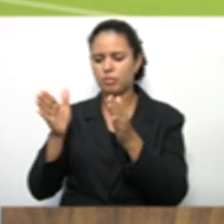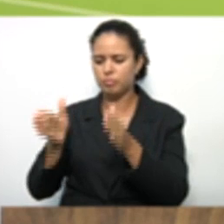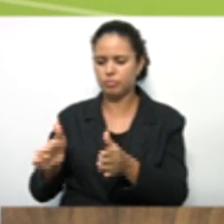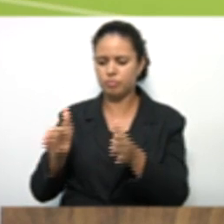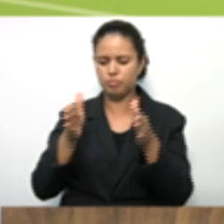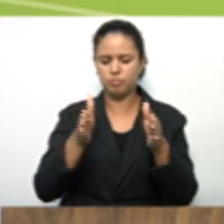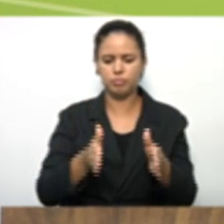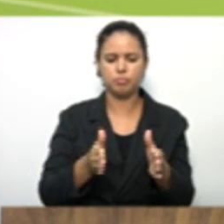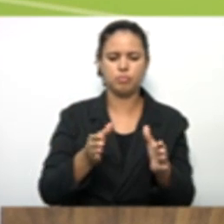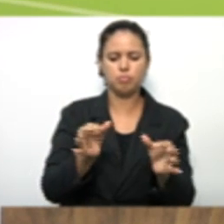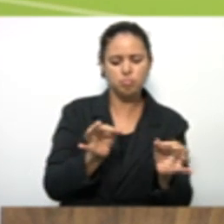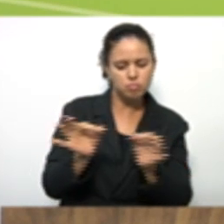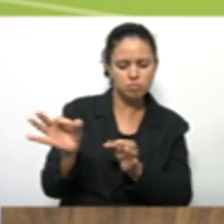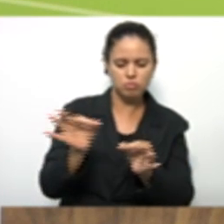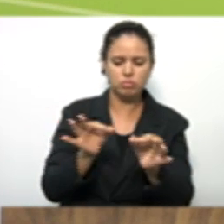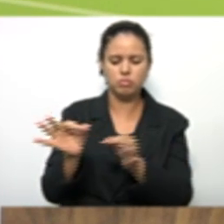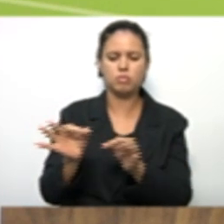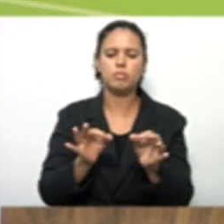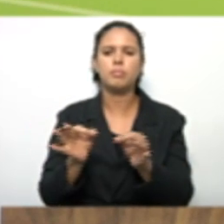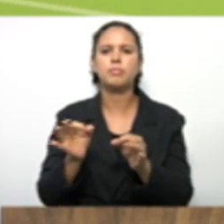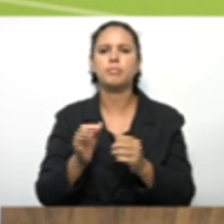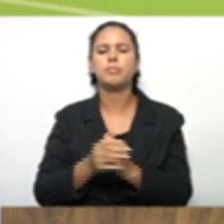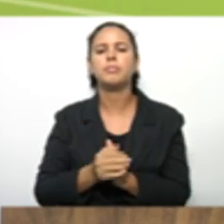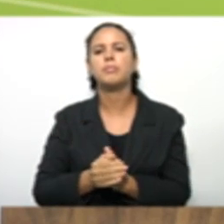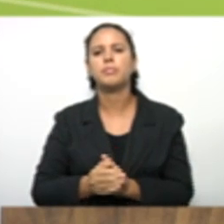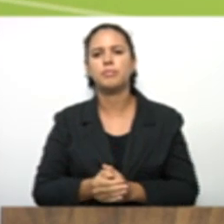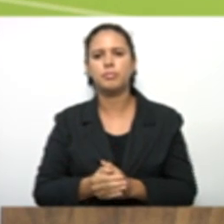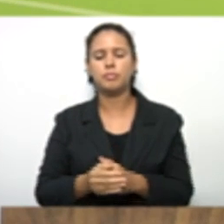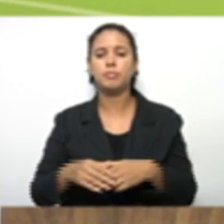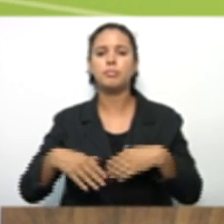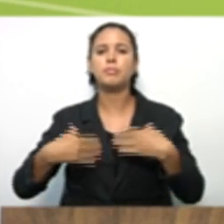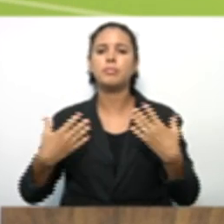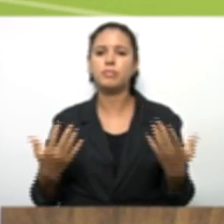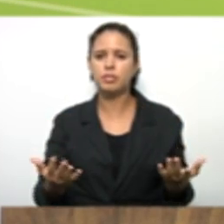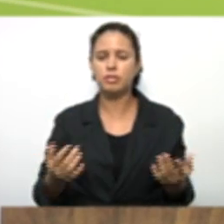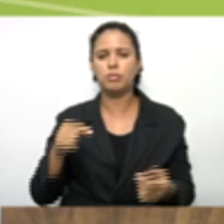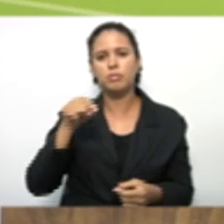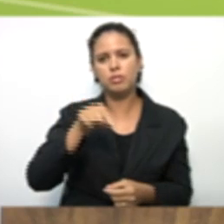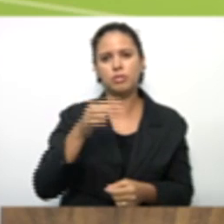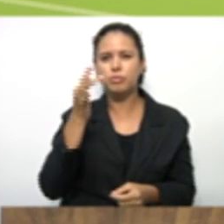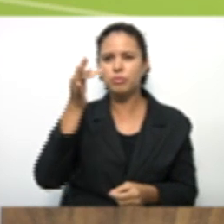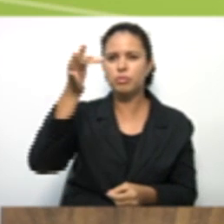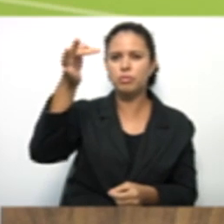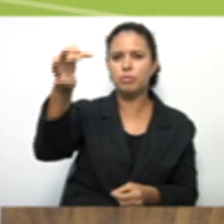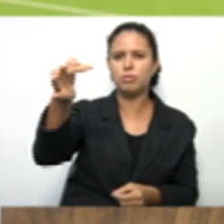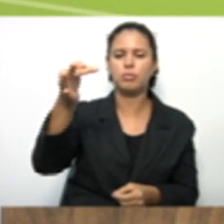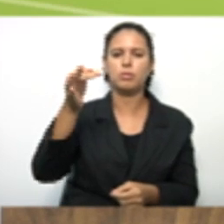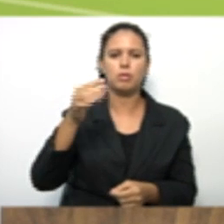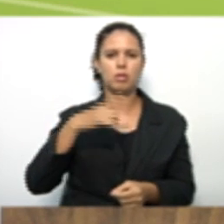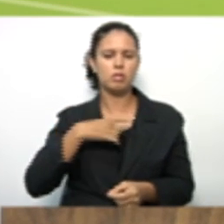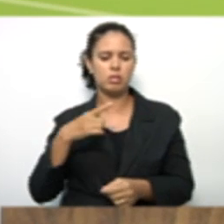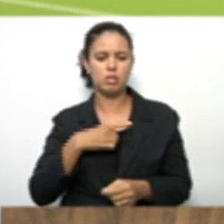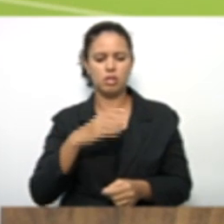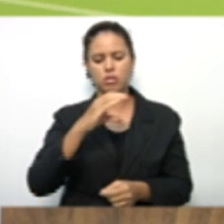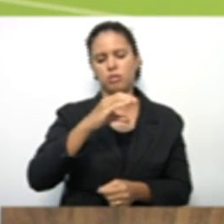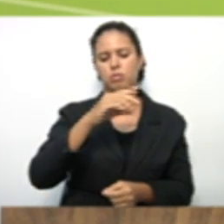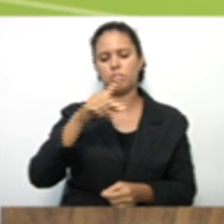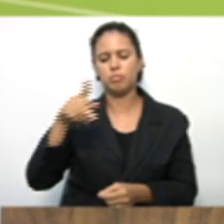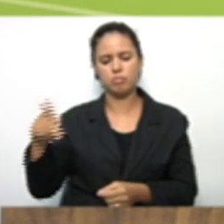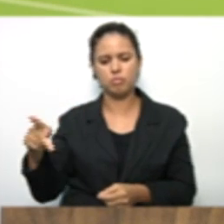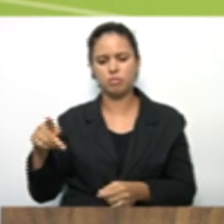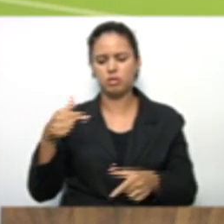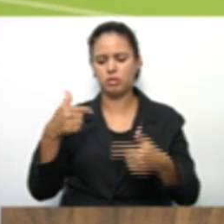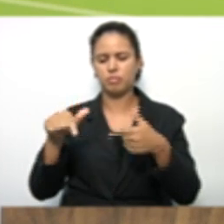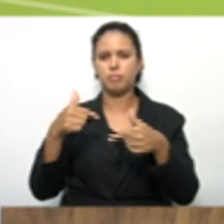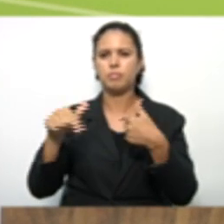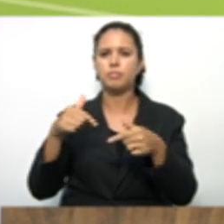as pessoas que fazem a gestão dela, ok? Portanto, você futuramente, quando estiver lá na sua cooperativa, trabalhando, então você vai